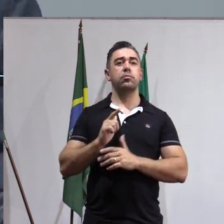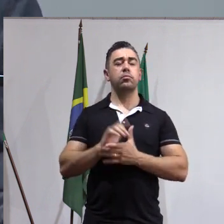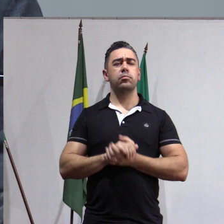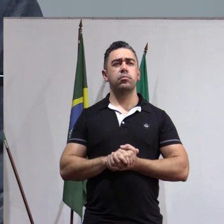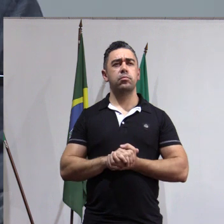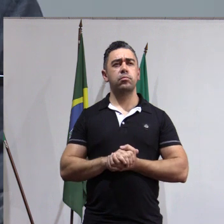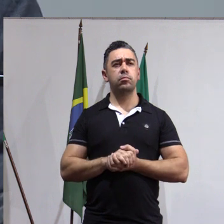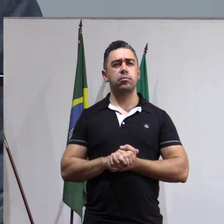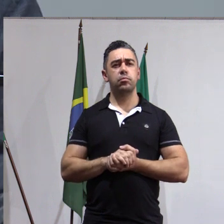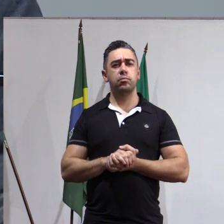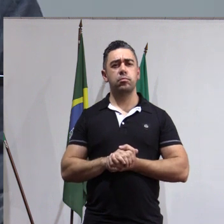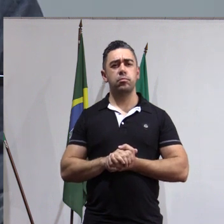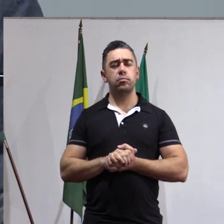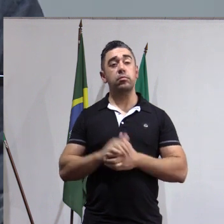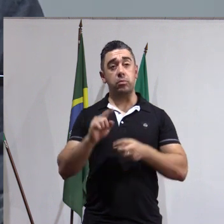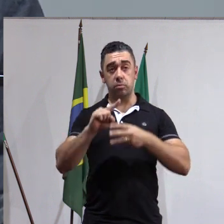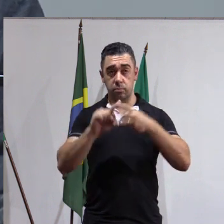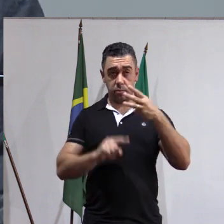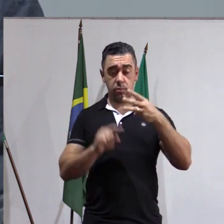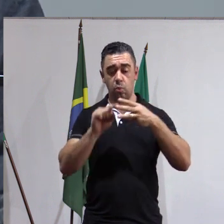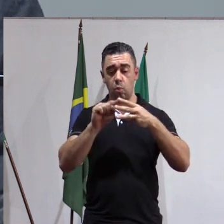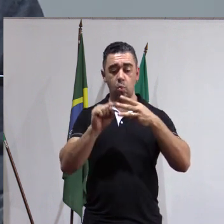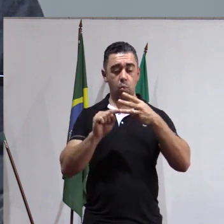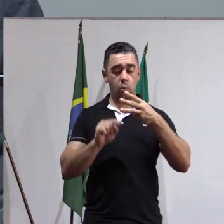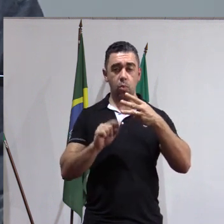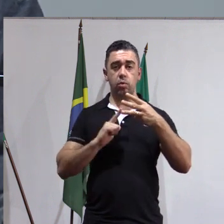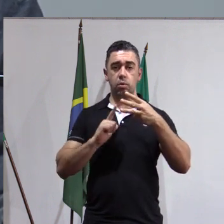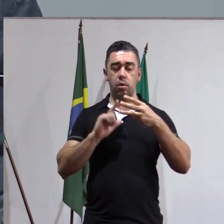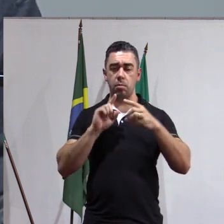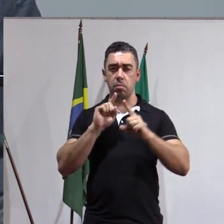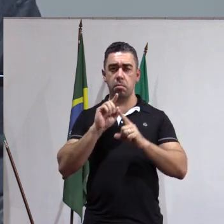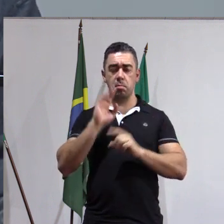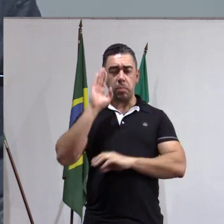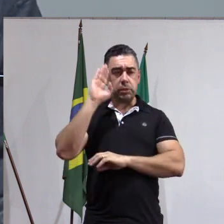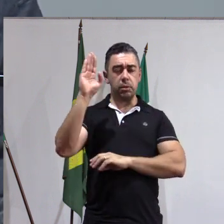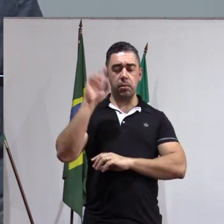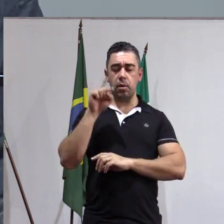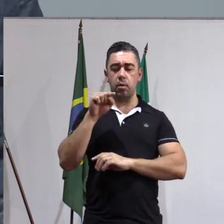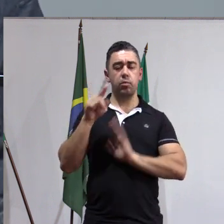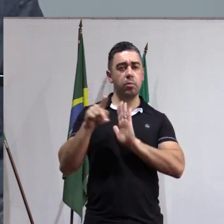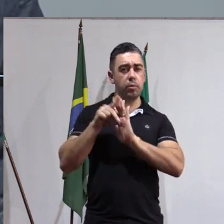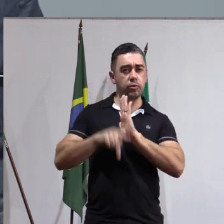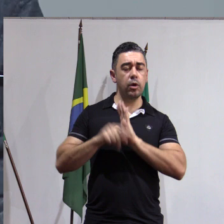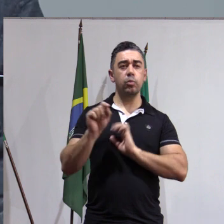dentro dos três focos salientados como eixos do Futurice, há um silêncio ensurdecedor.